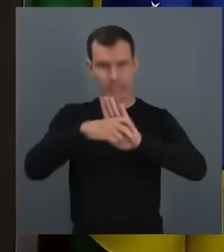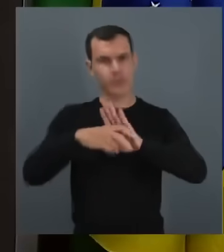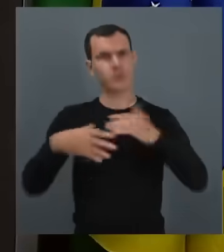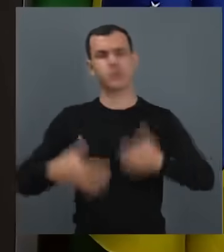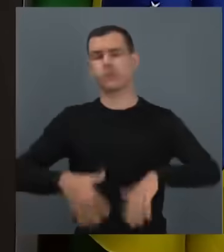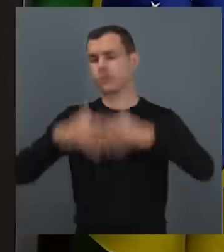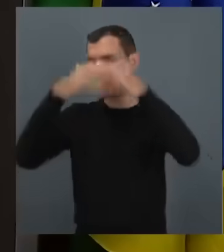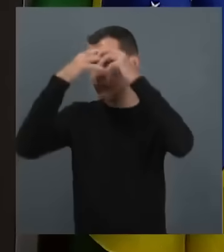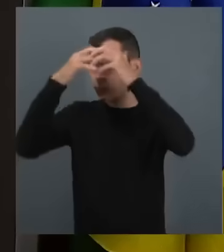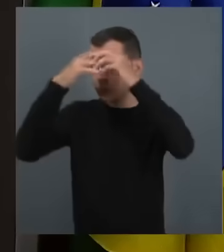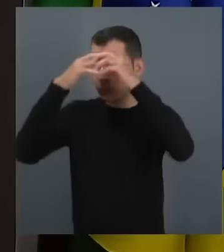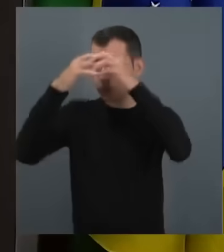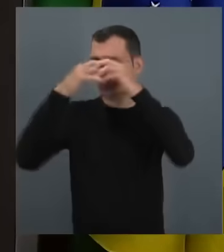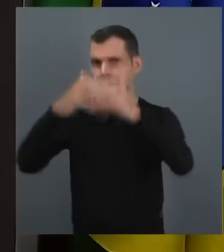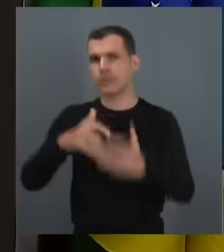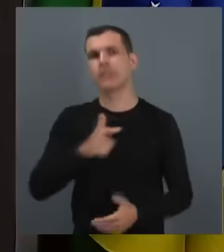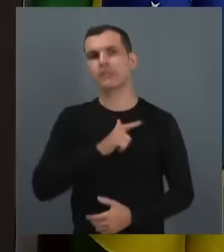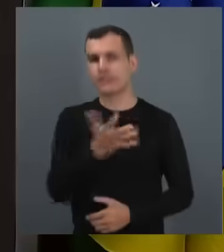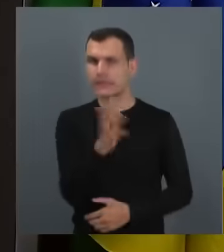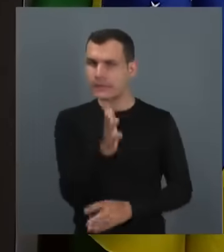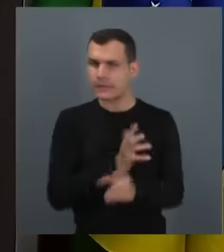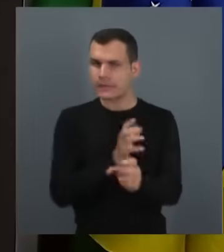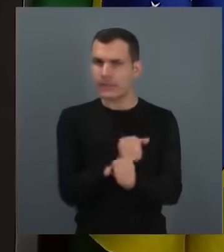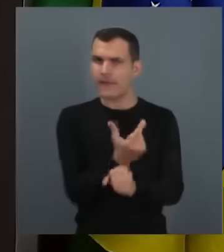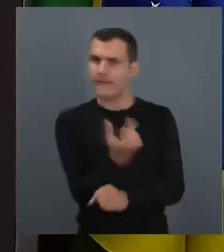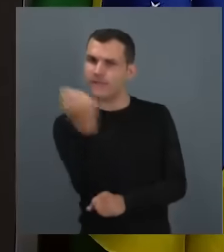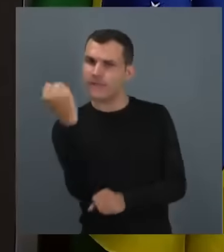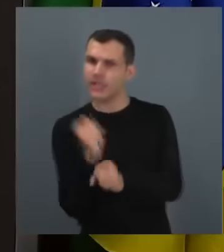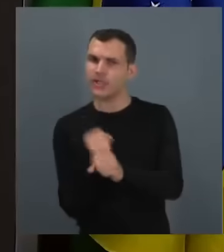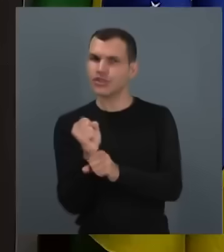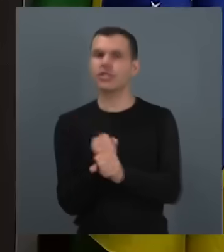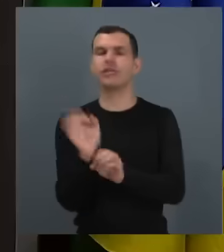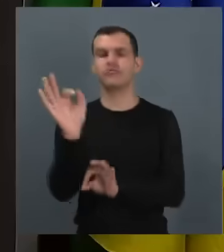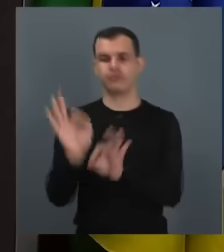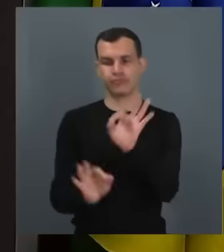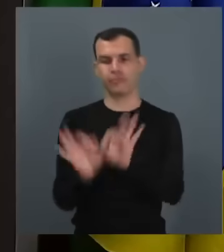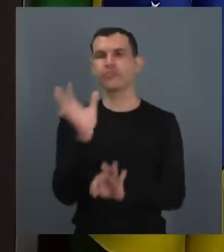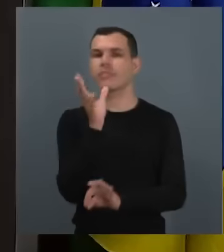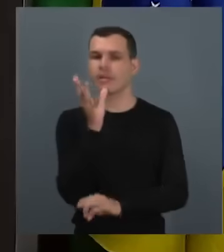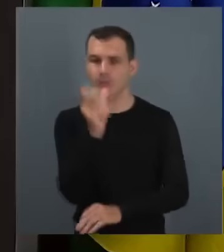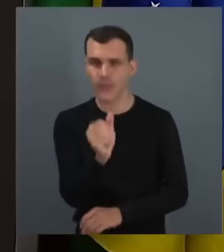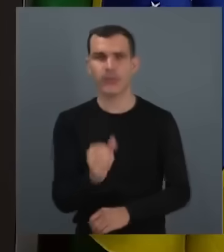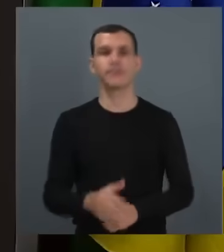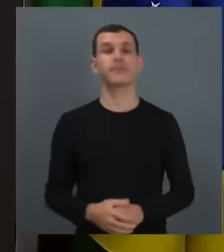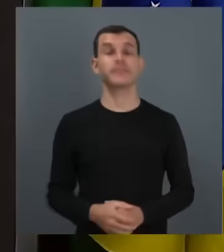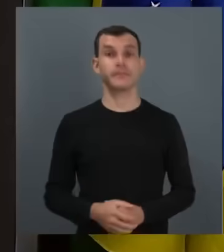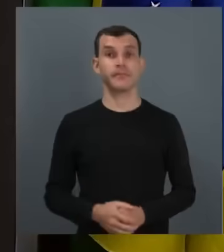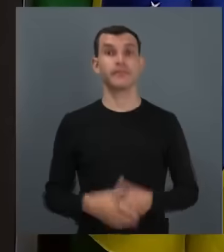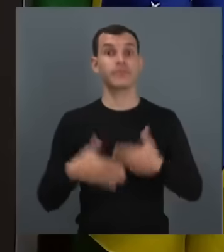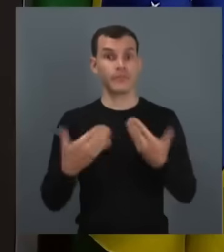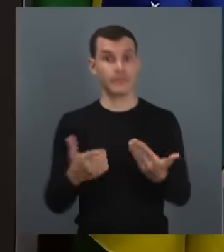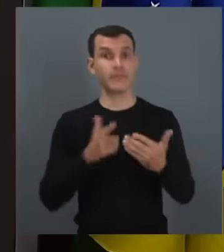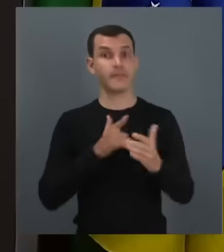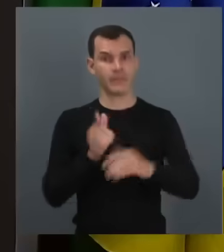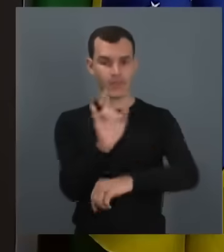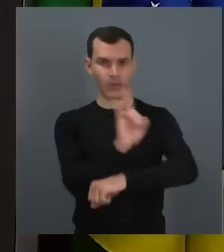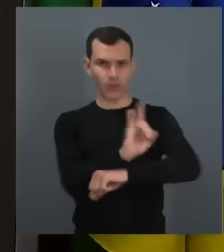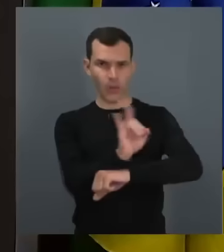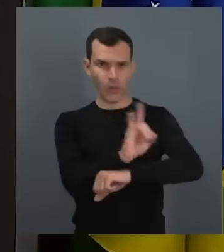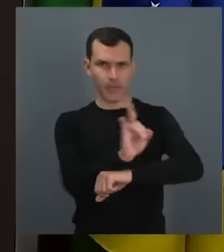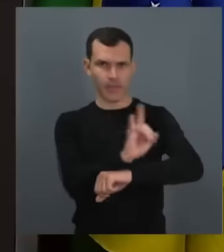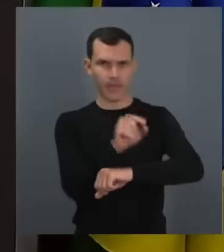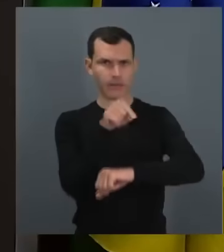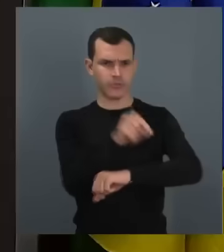e levou quase 20 anos para ser julgado. Nesse documentário muito bem produzido,